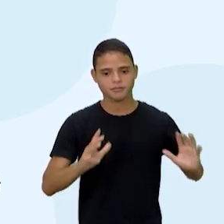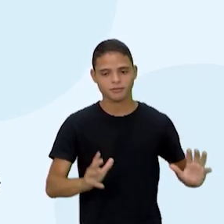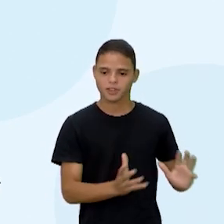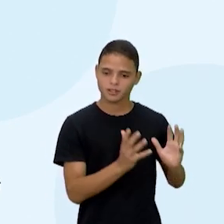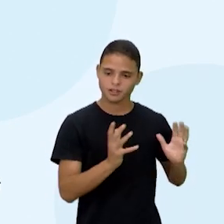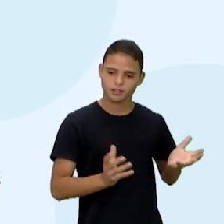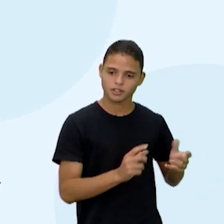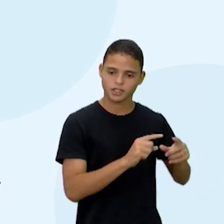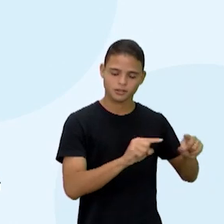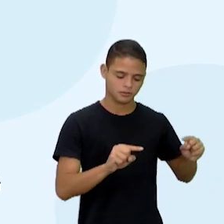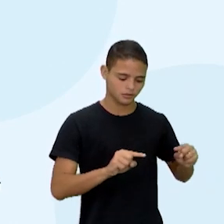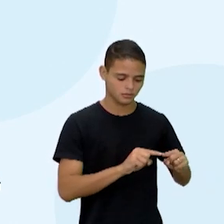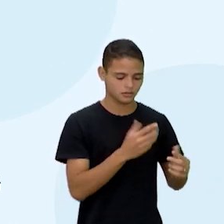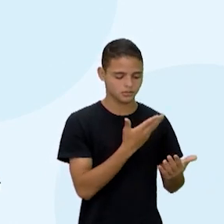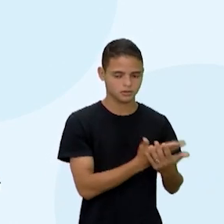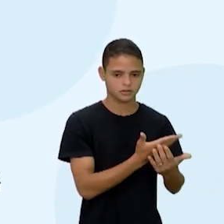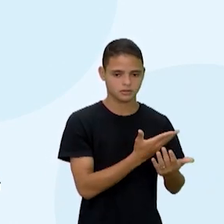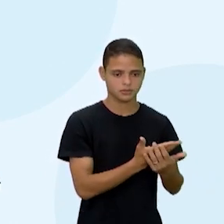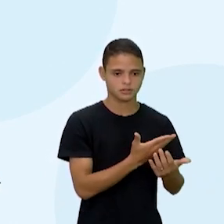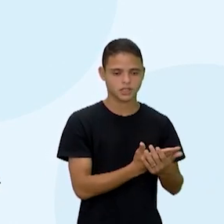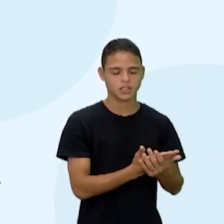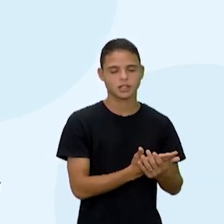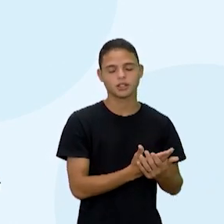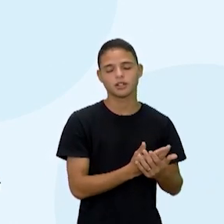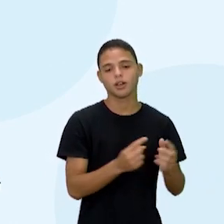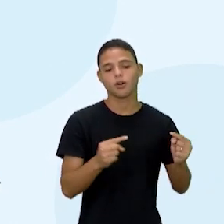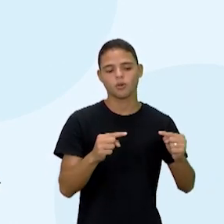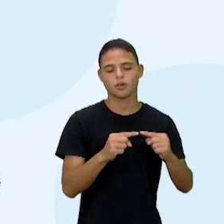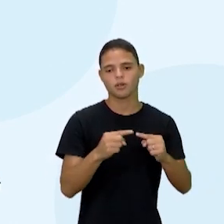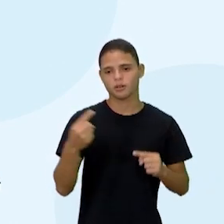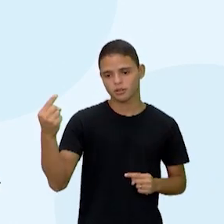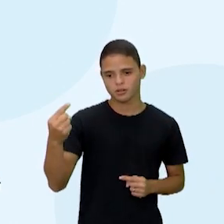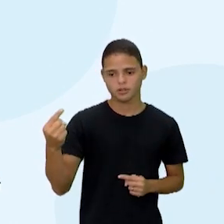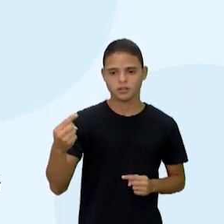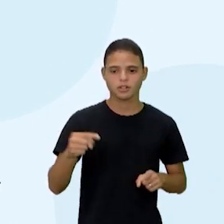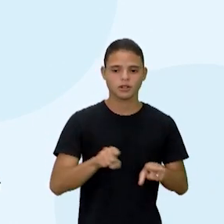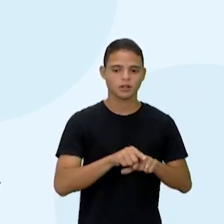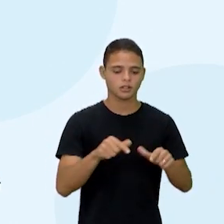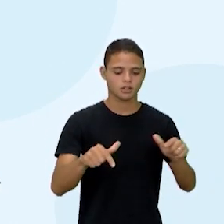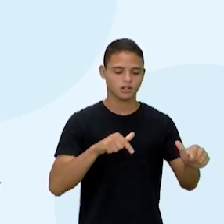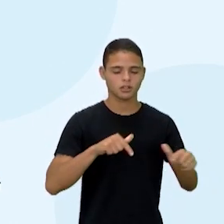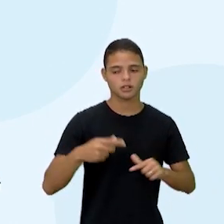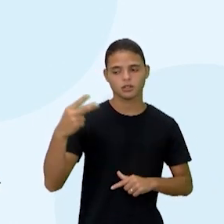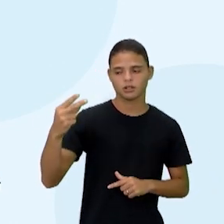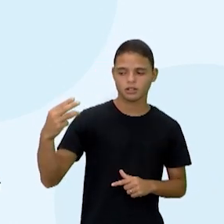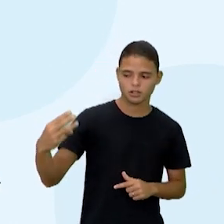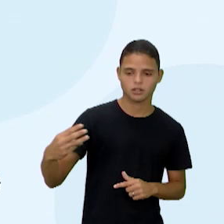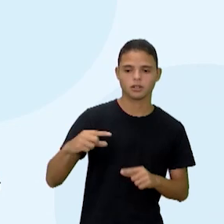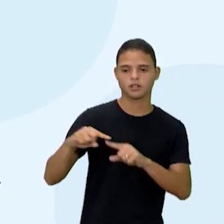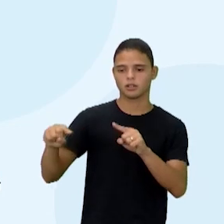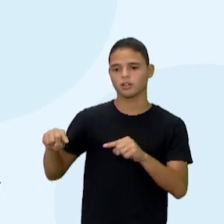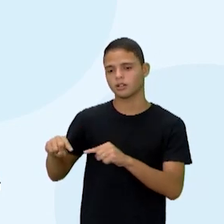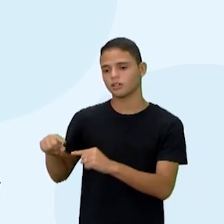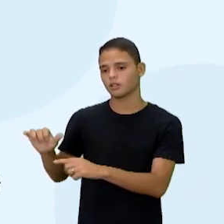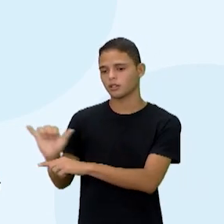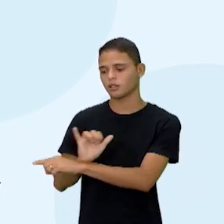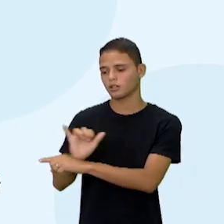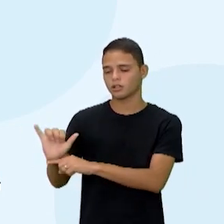dentro da sala de aula, o enriquecimento de tipo 1, e trabalhando com enriquecimento de tipo 2 e tipo 3 na sala de